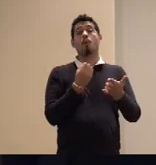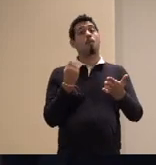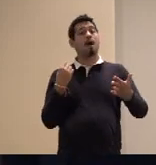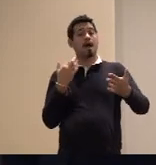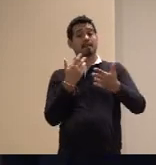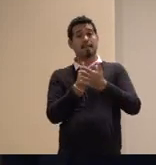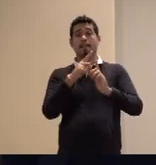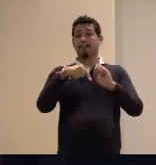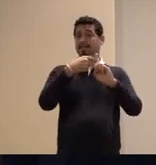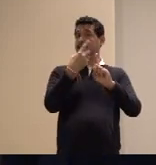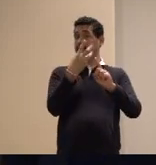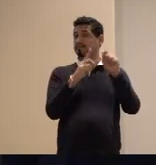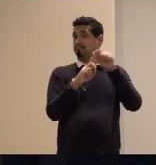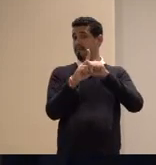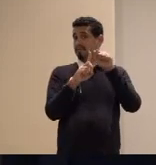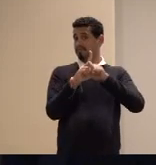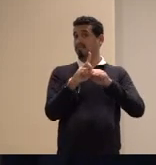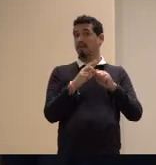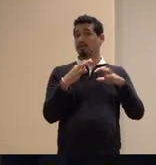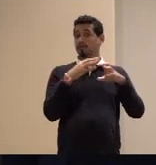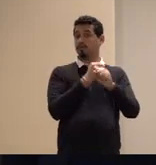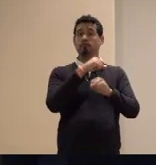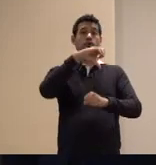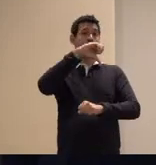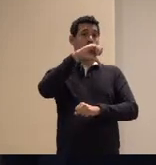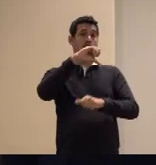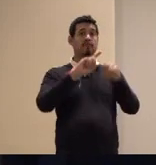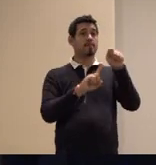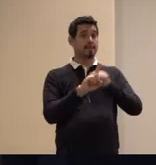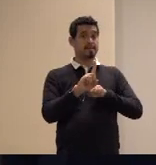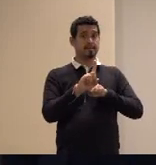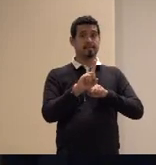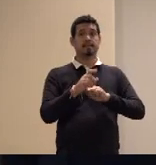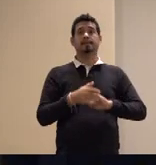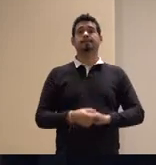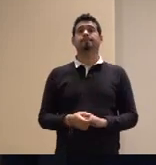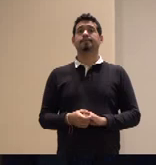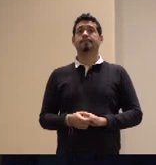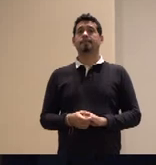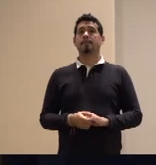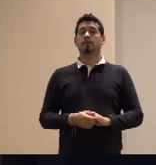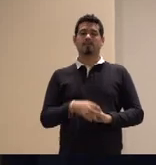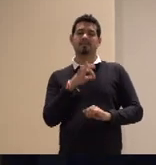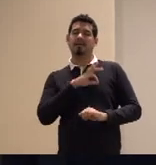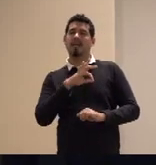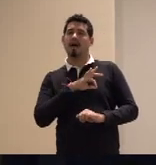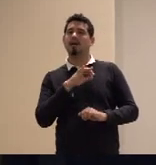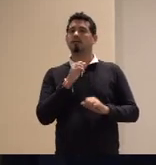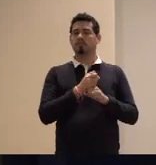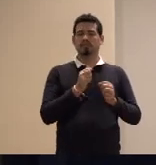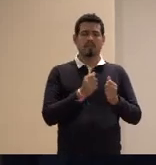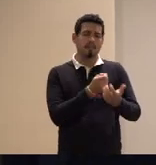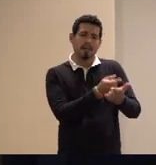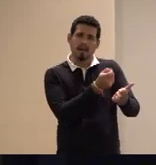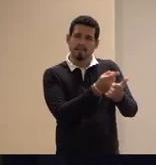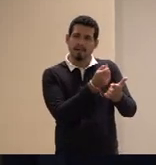mais 3, né? Então, totalizando 9 meses, com salário mínimo para que ele possa utilizar esse recurso para